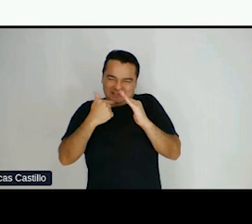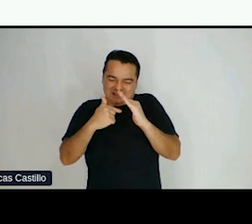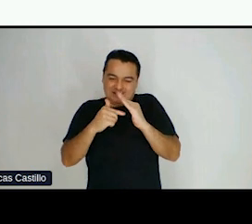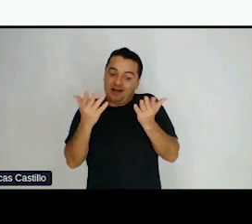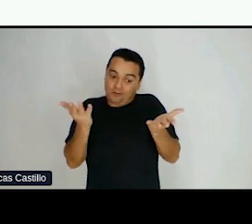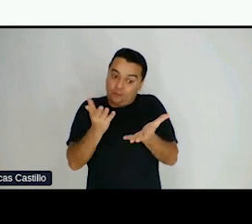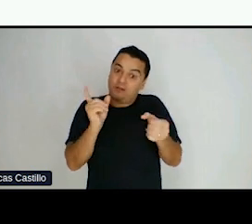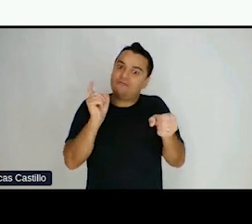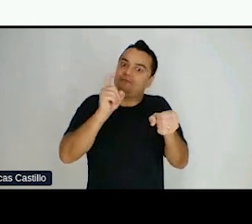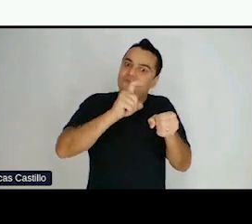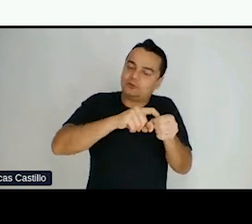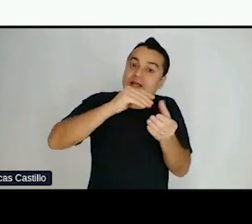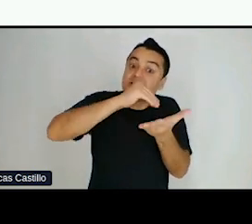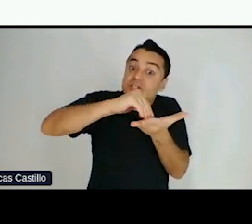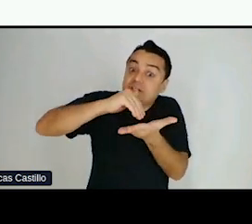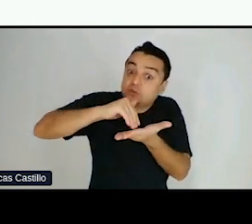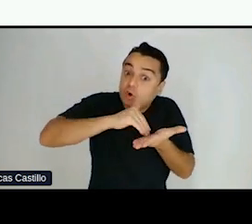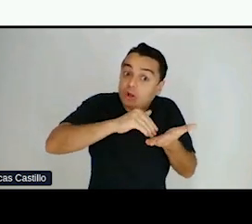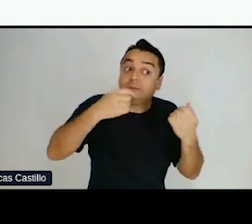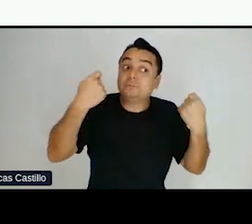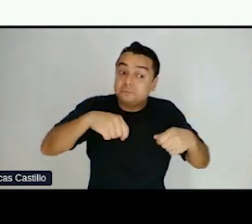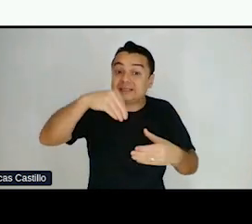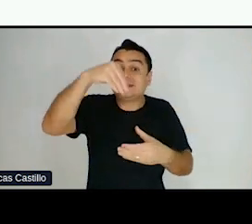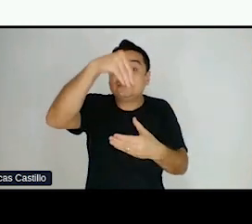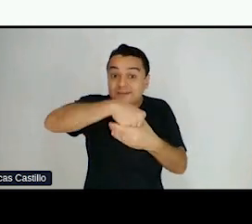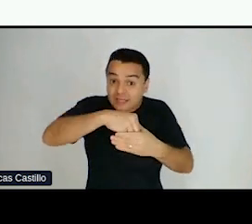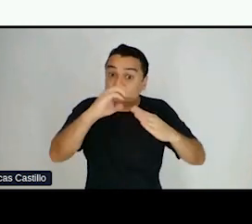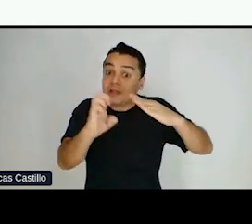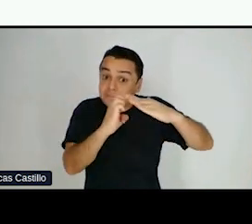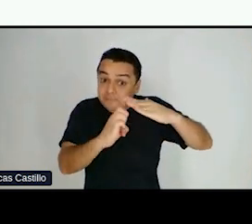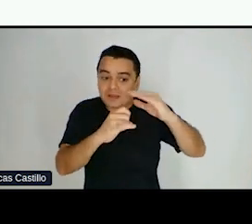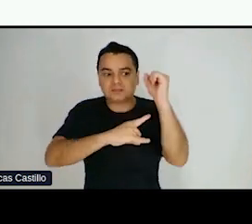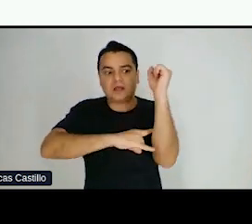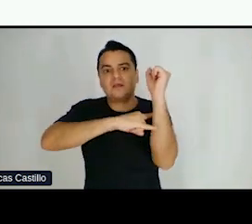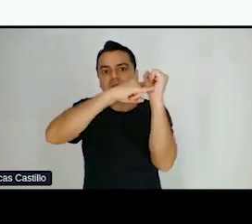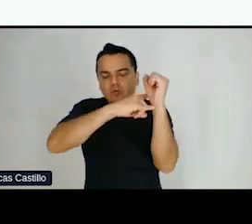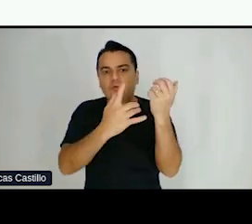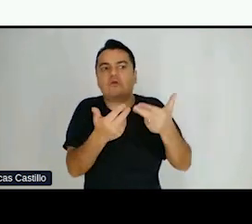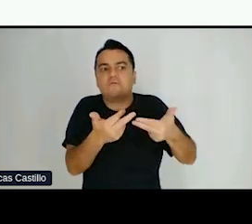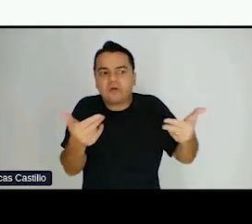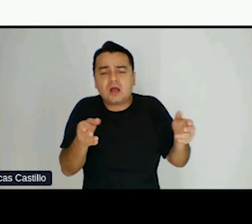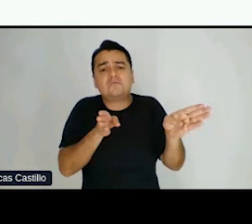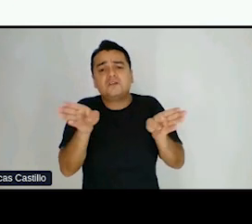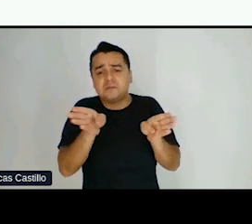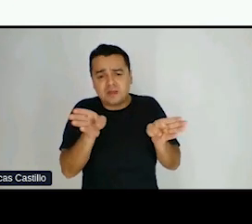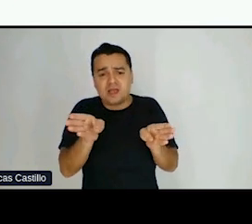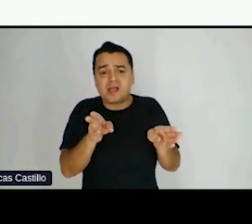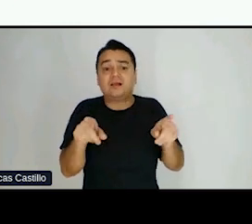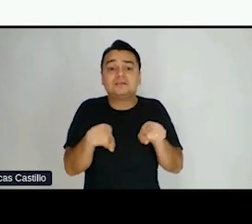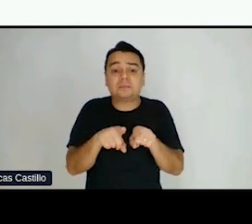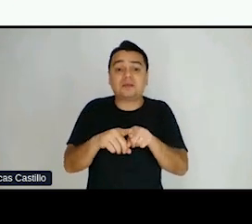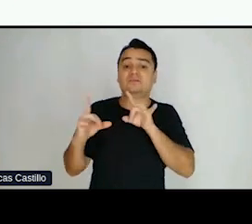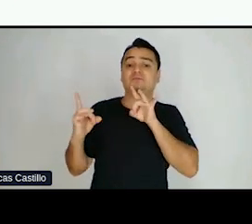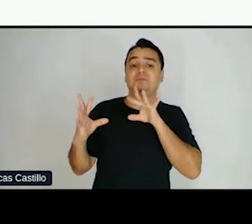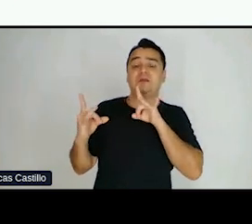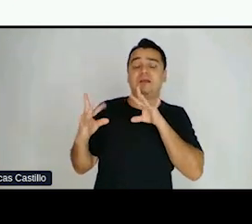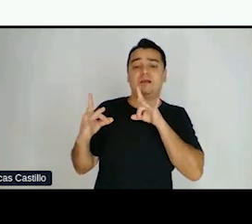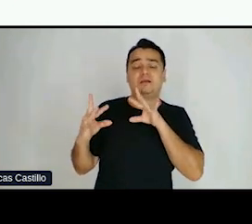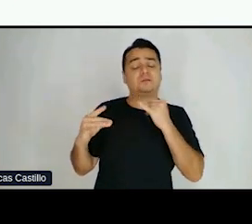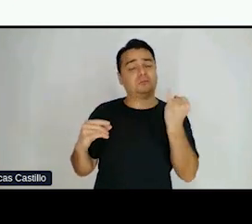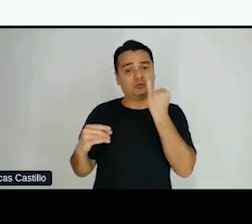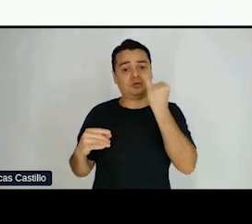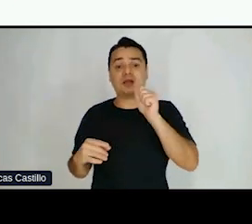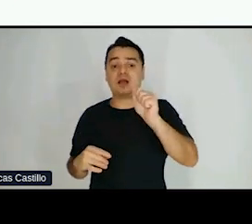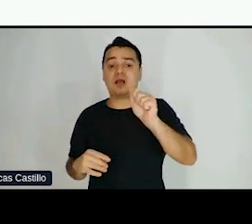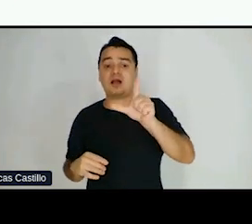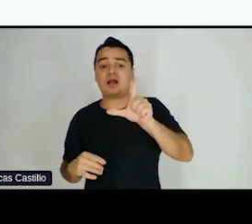né, você ter aí acessibilidade dentro do seu escritório. Então, saber ouvir o feedback, e o Álvaro traz esses feedbacks com